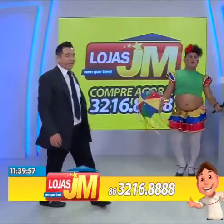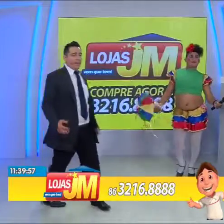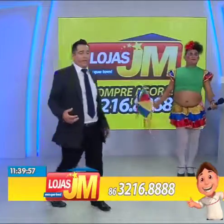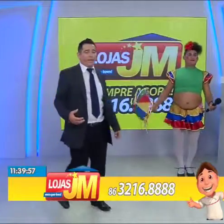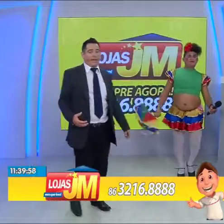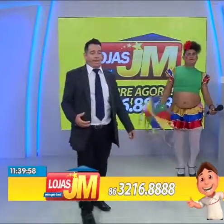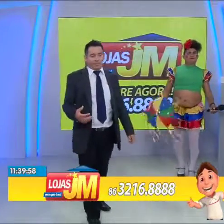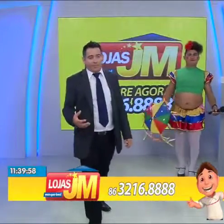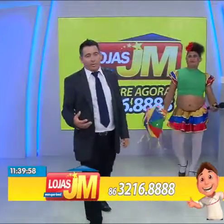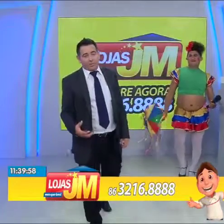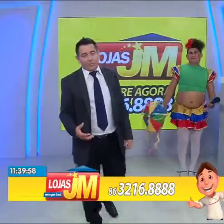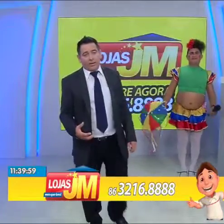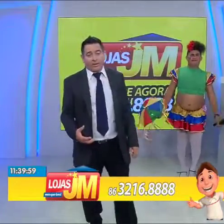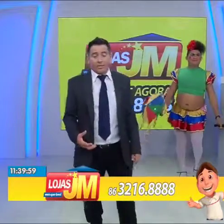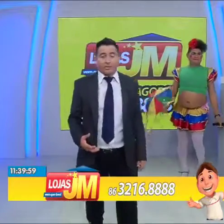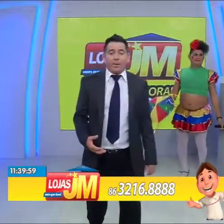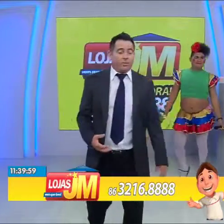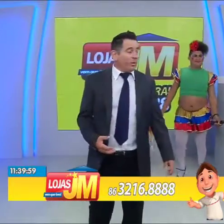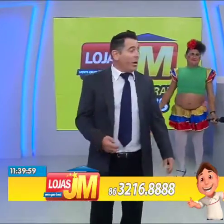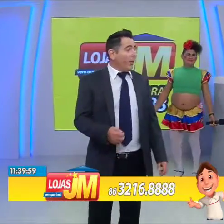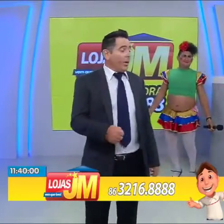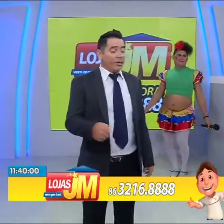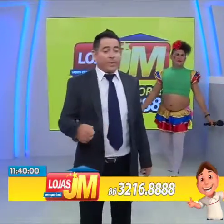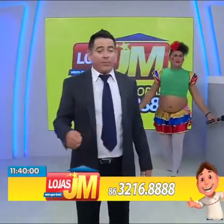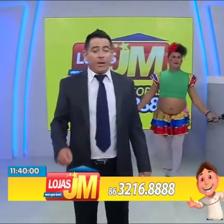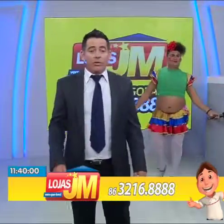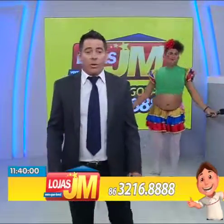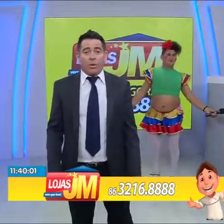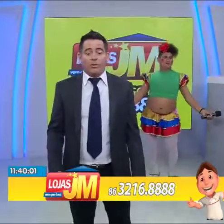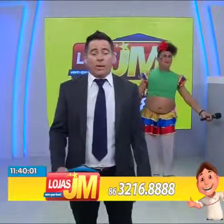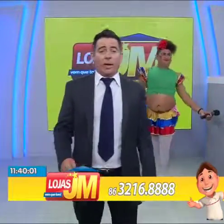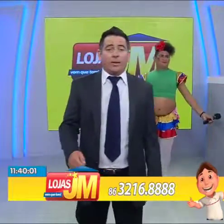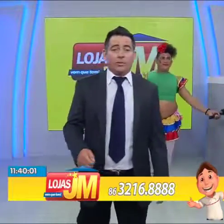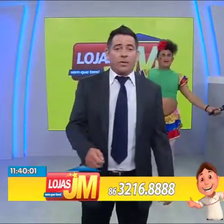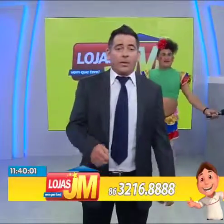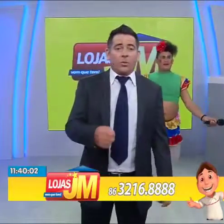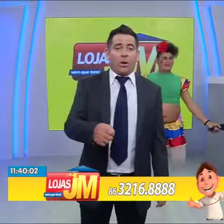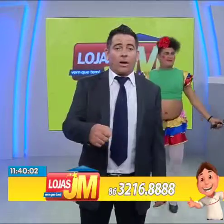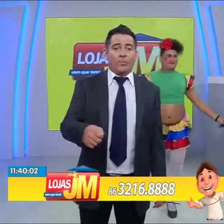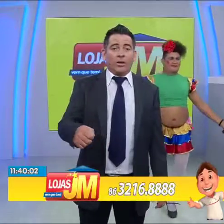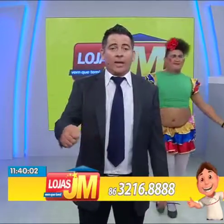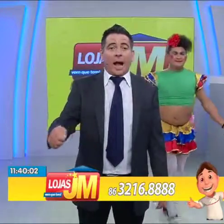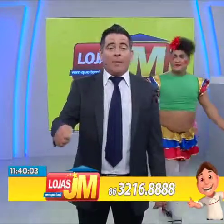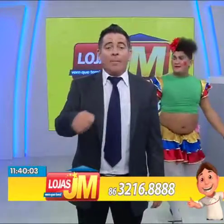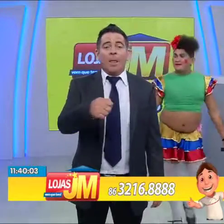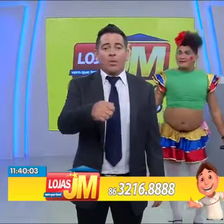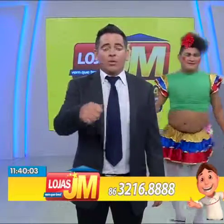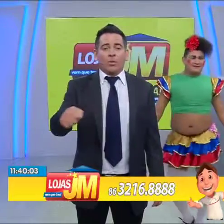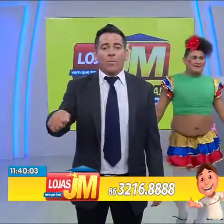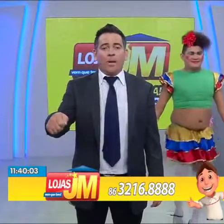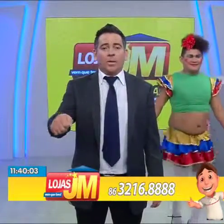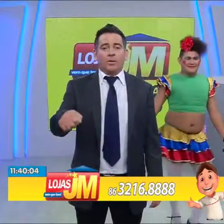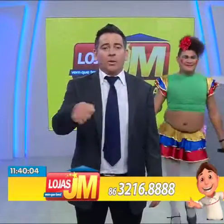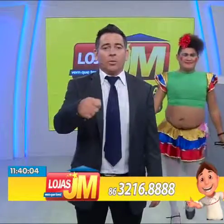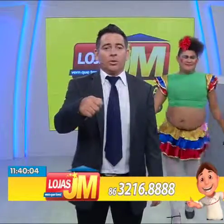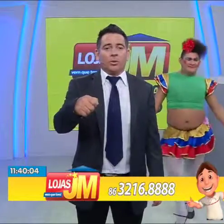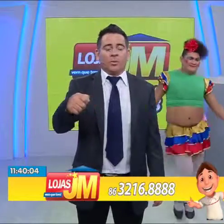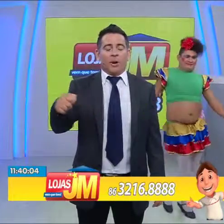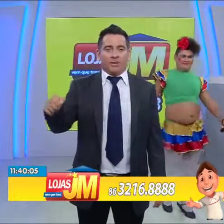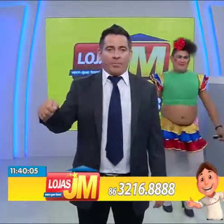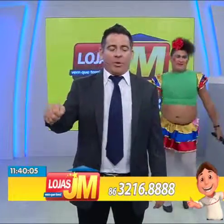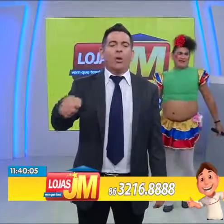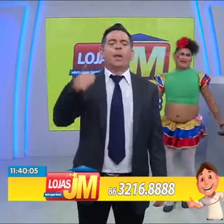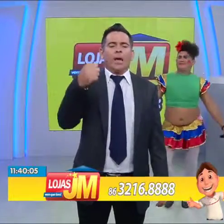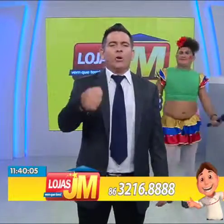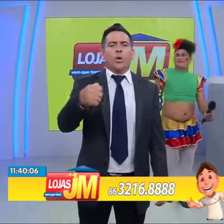loja JM, que é a nossa casa. Você pode chegar, seja bem-vindo, pode tabular o seu negócio, nós garantimos aqui, colocamos nossa alma, nossa competência num